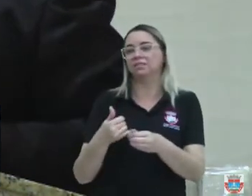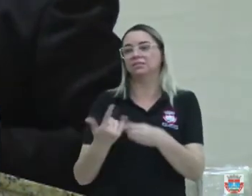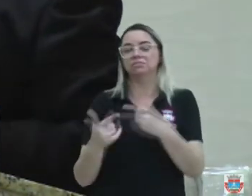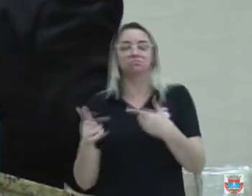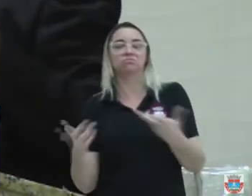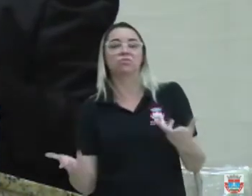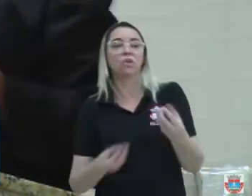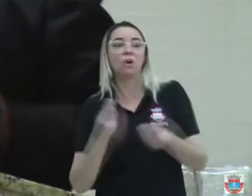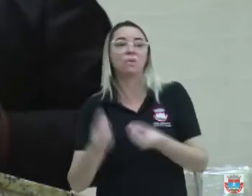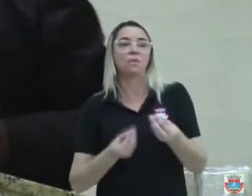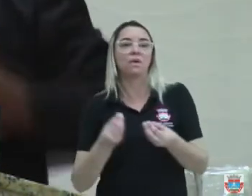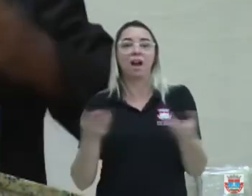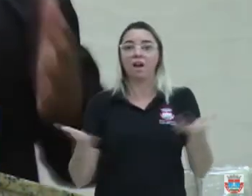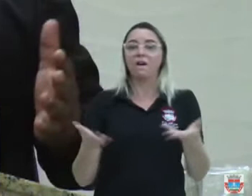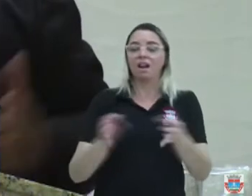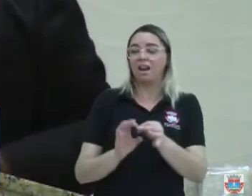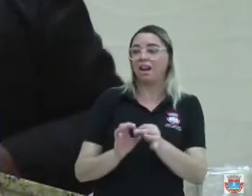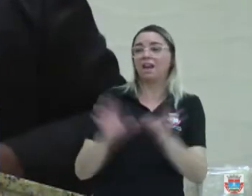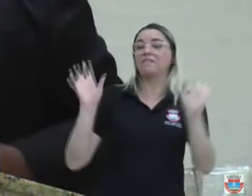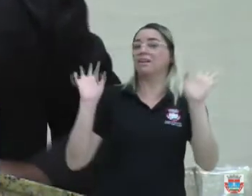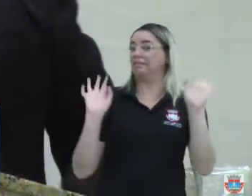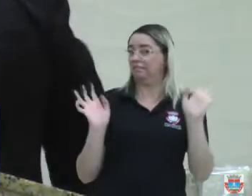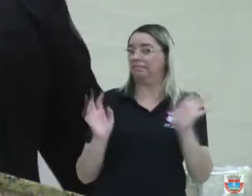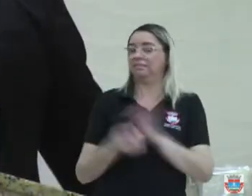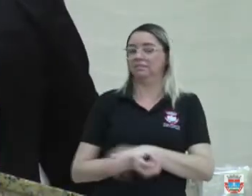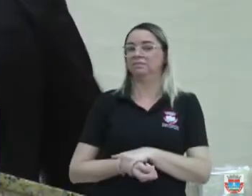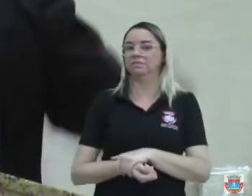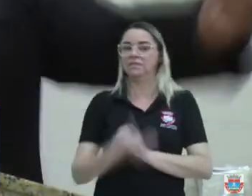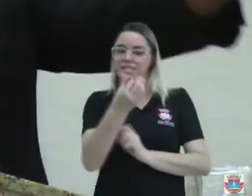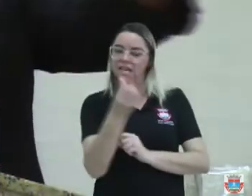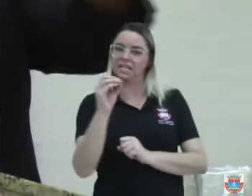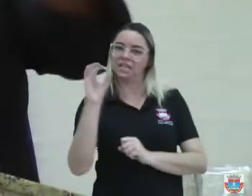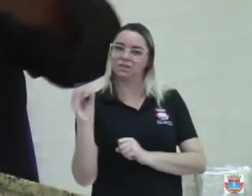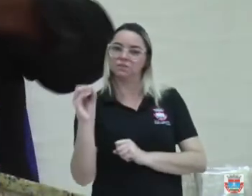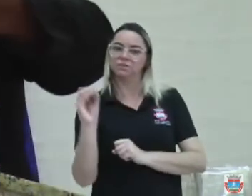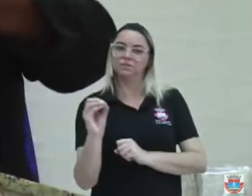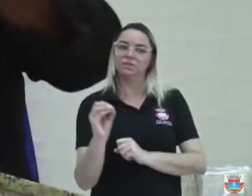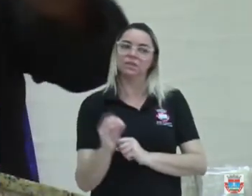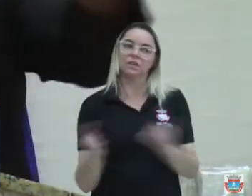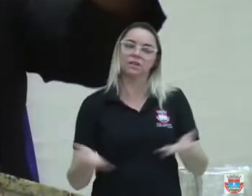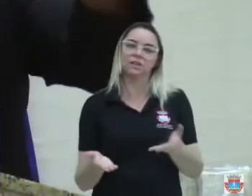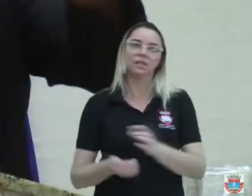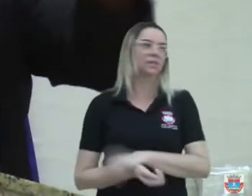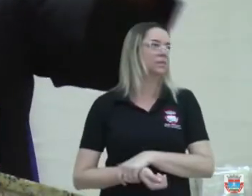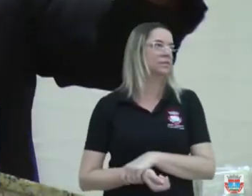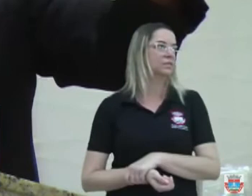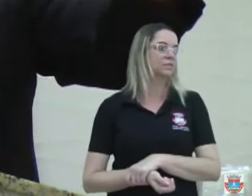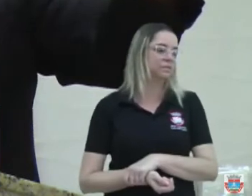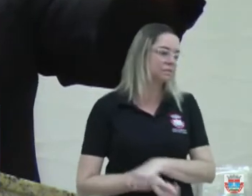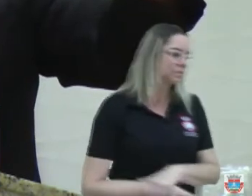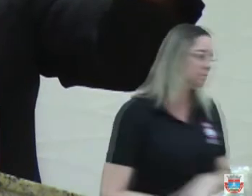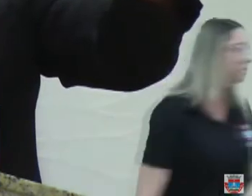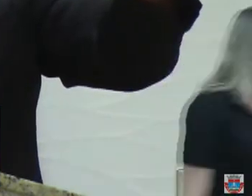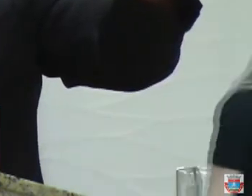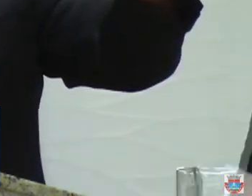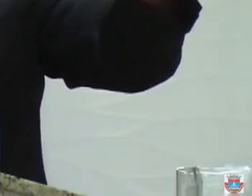Aí agora, por livre e espontânea vontade, faltando 2 meses, vamos aumentar para 600. Quando as coisas voltam ao normal sobre